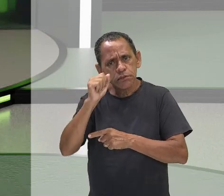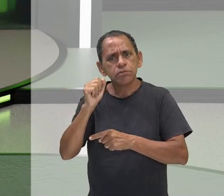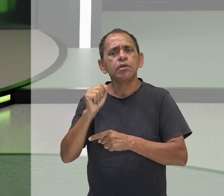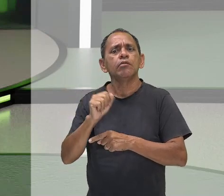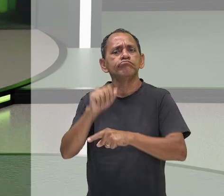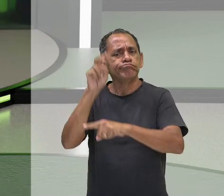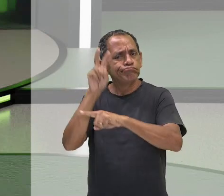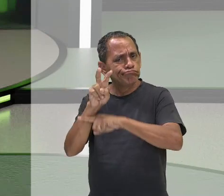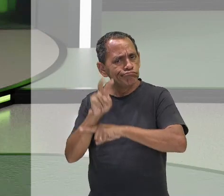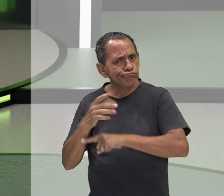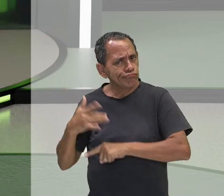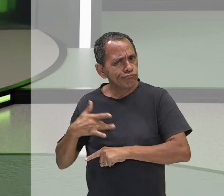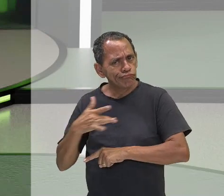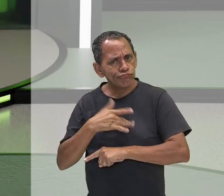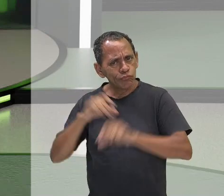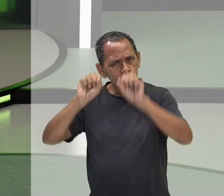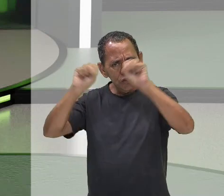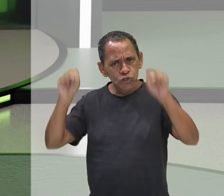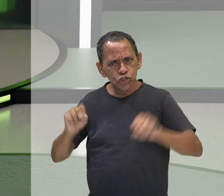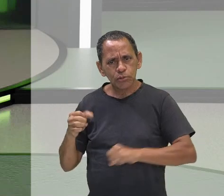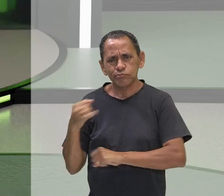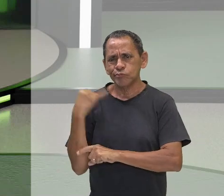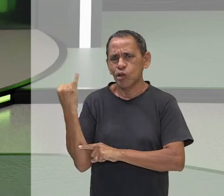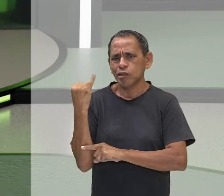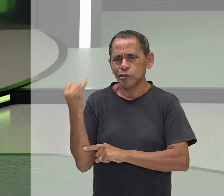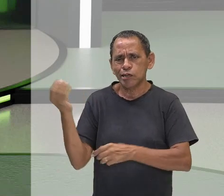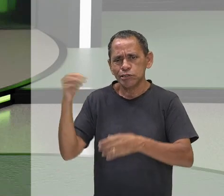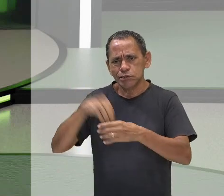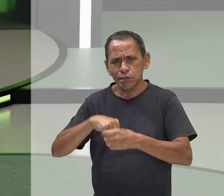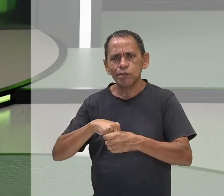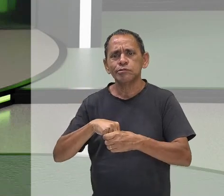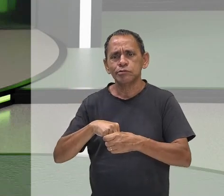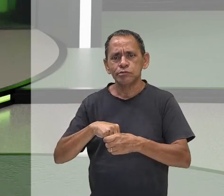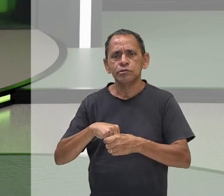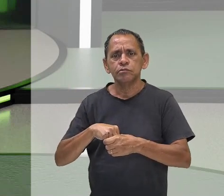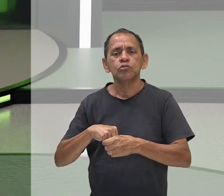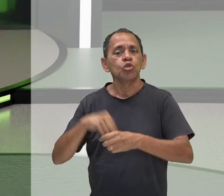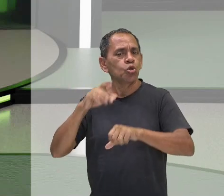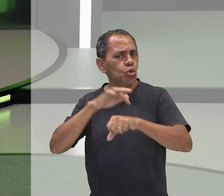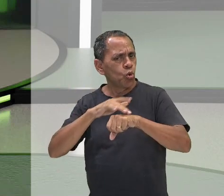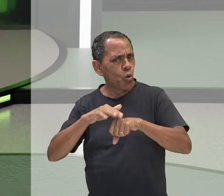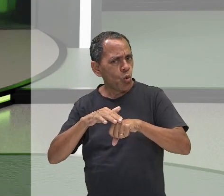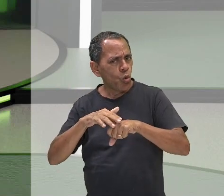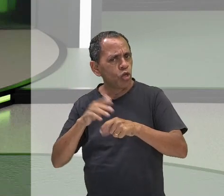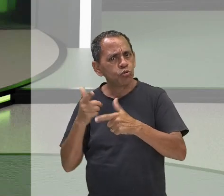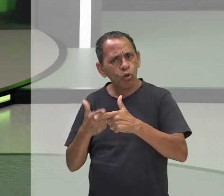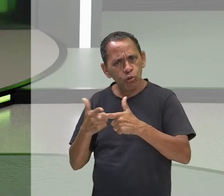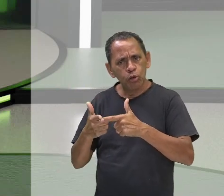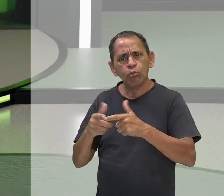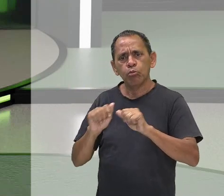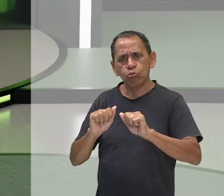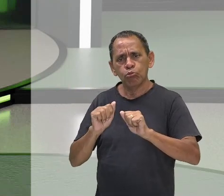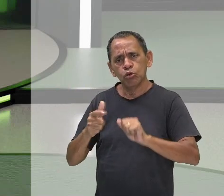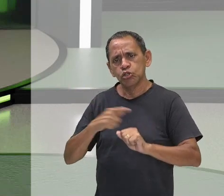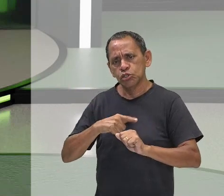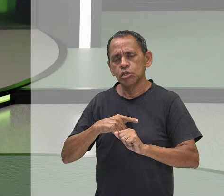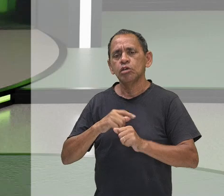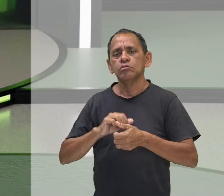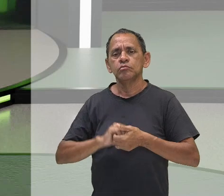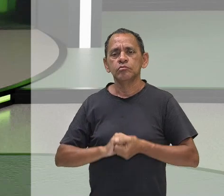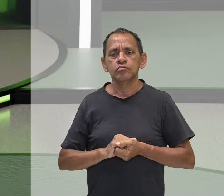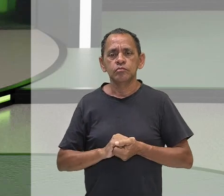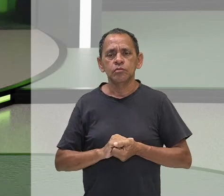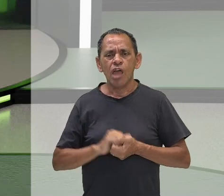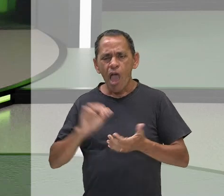desse sistema que é vital, conhecer as doenças que podem afetá-lo, não todas, algumas vamos citar,